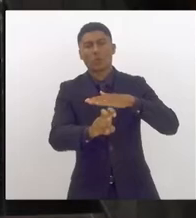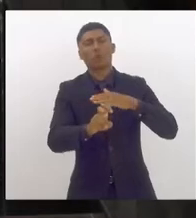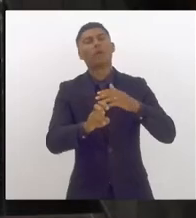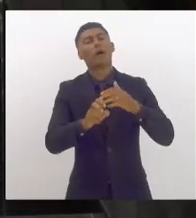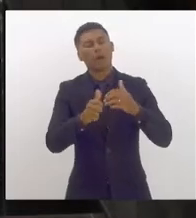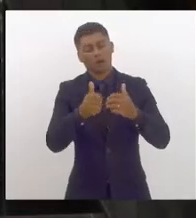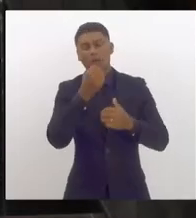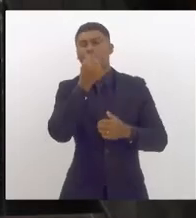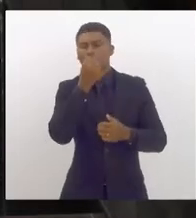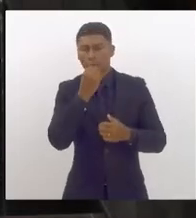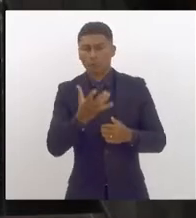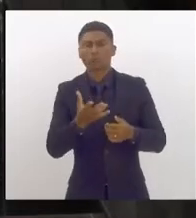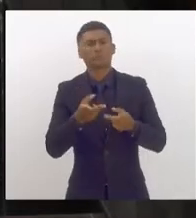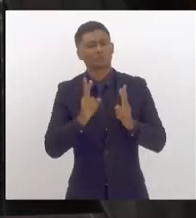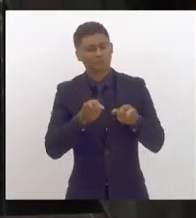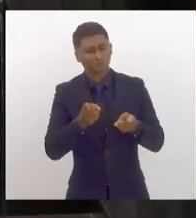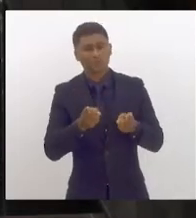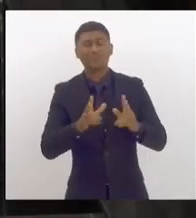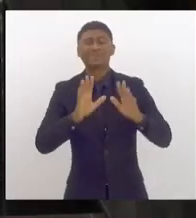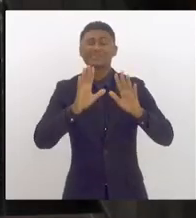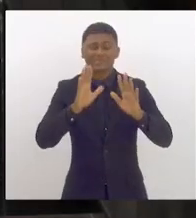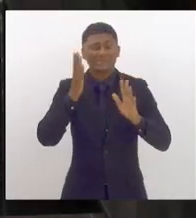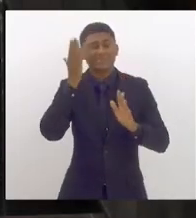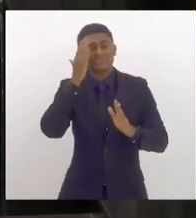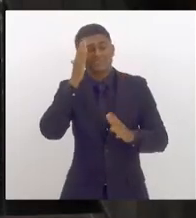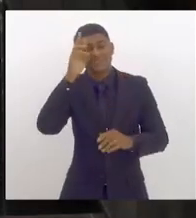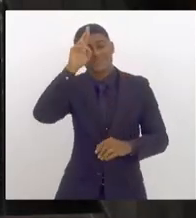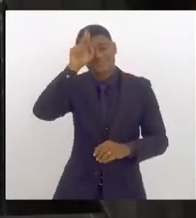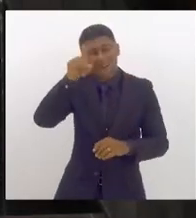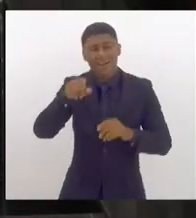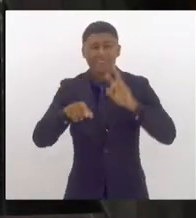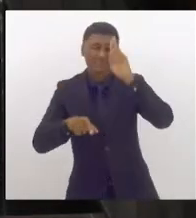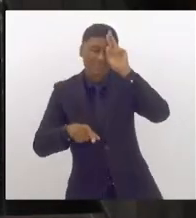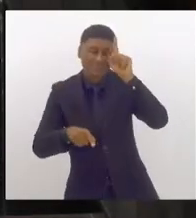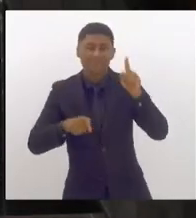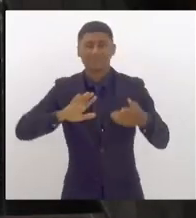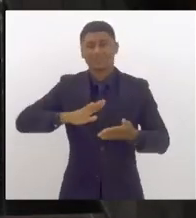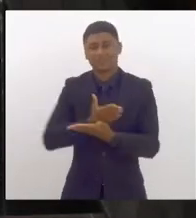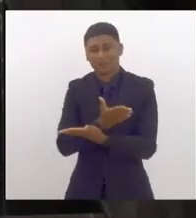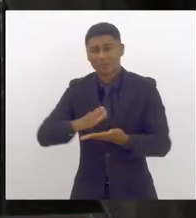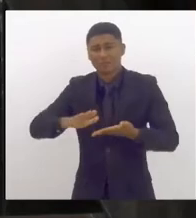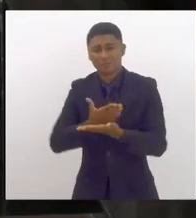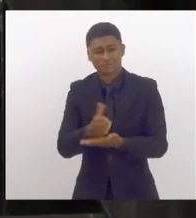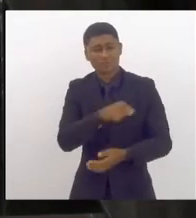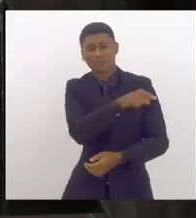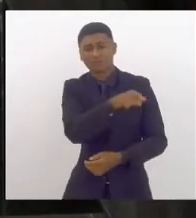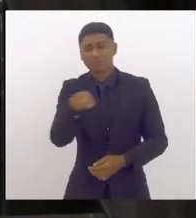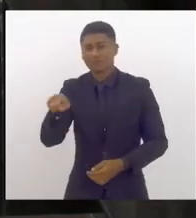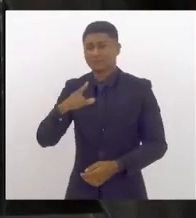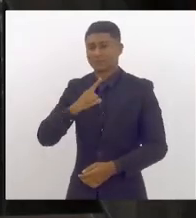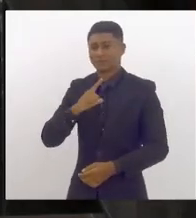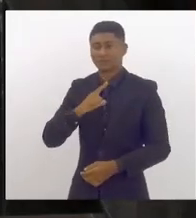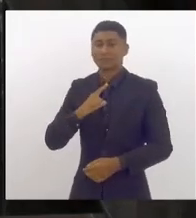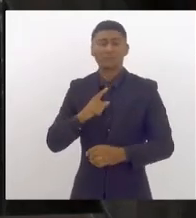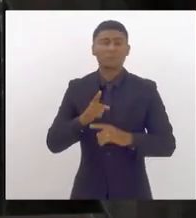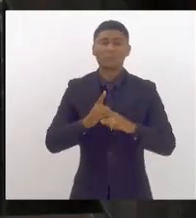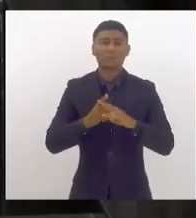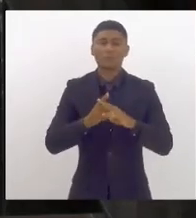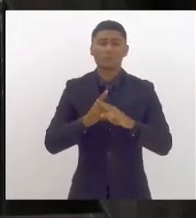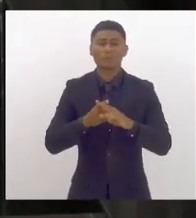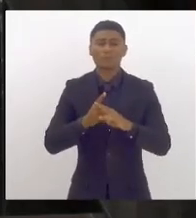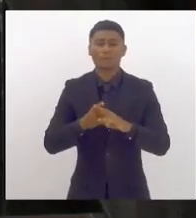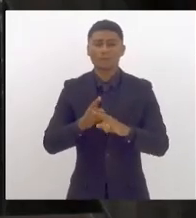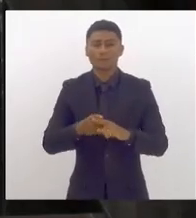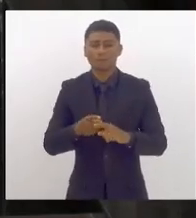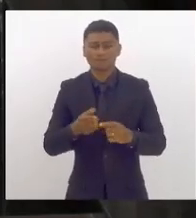e assim mesmo com as deficiências de linhas que tem visto que o metrô faz um